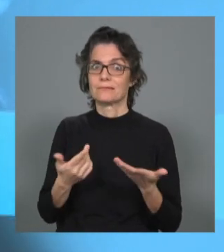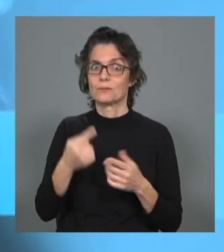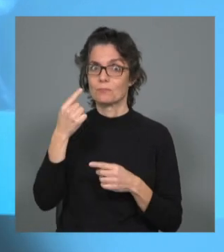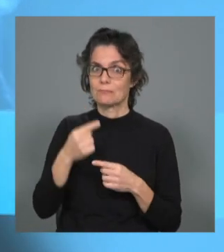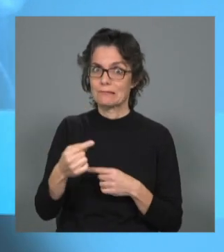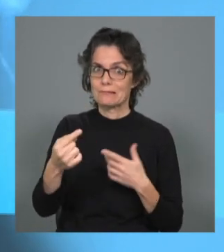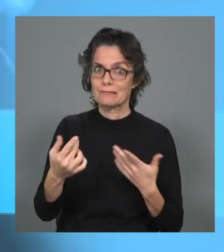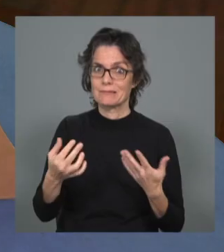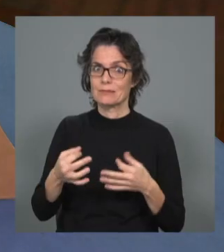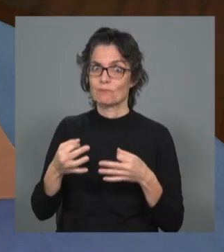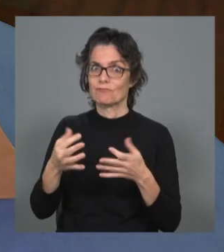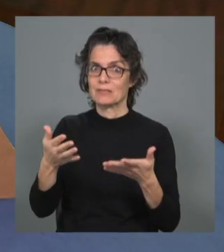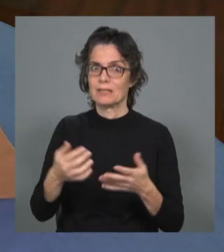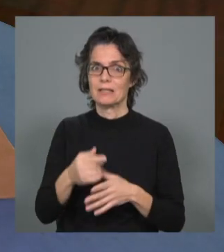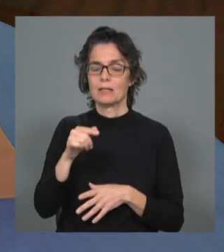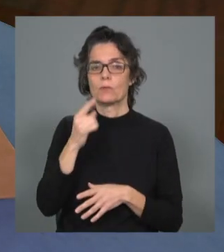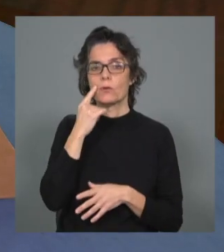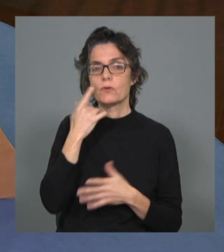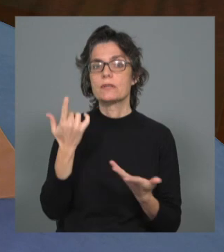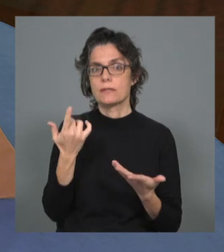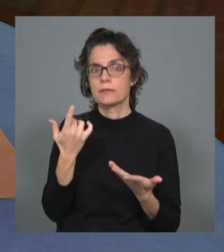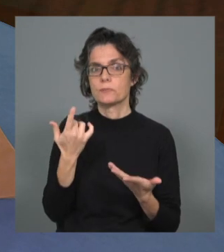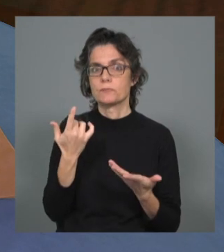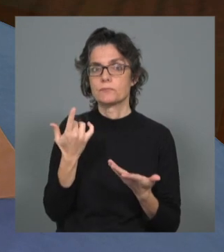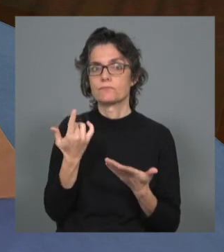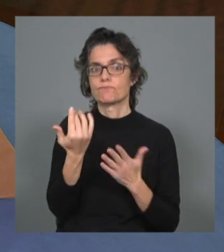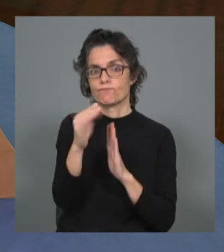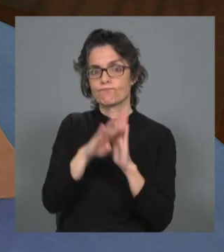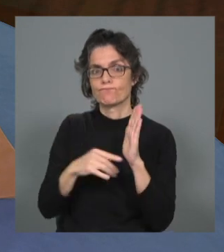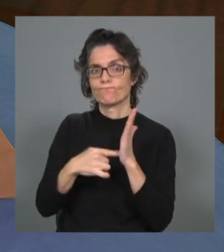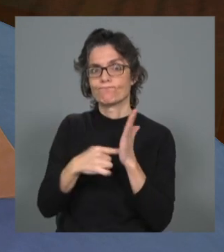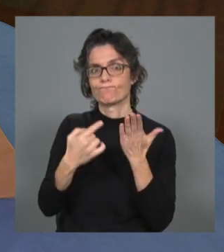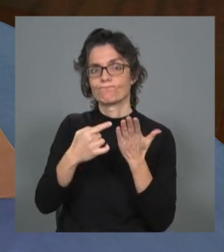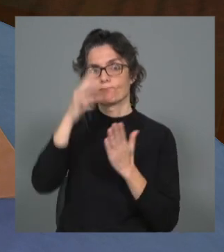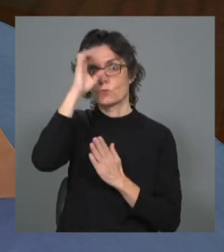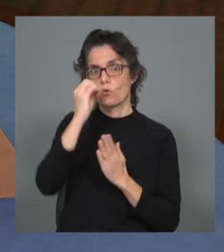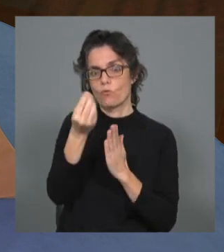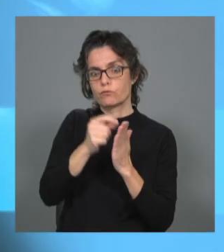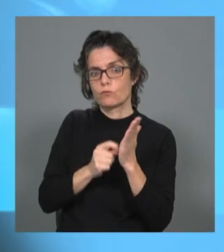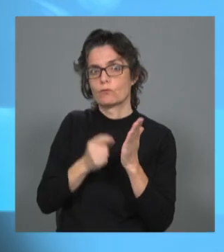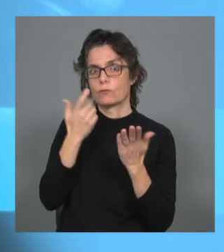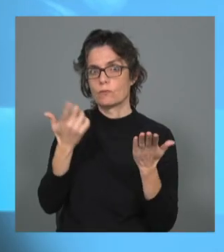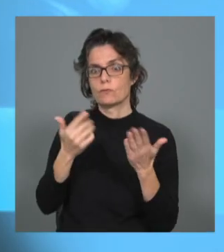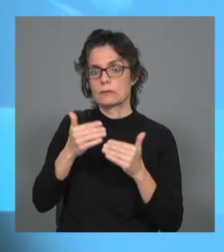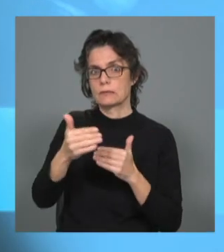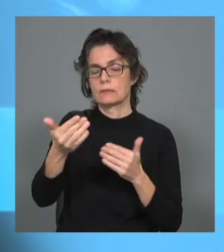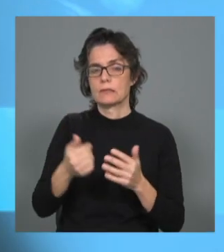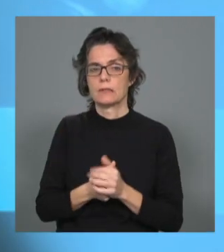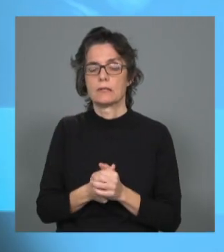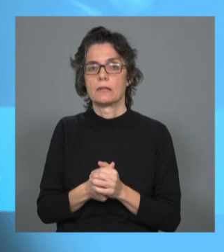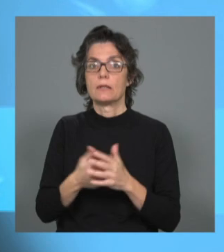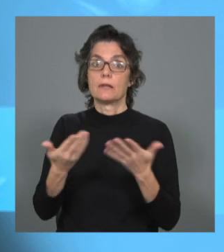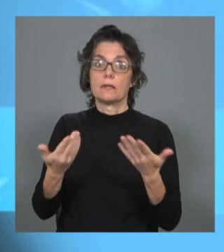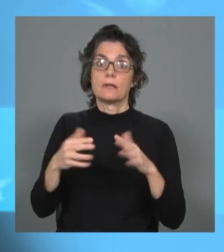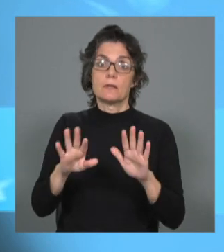semanas por conhecermos em definitivo o elenco que nos vai governar nos próximos tempos. No